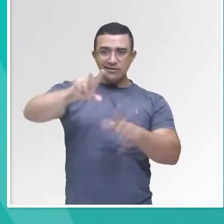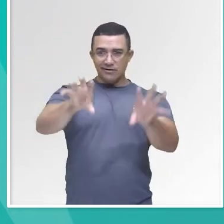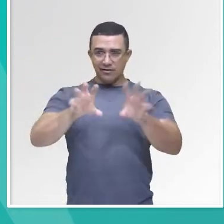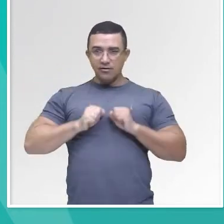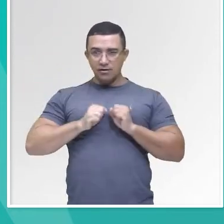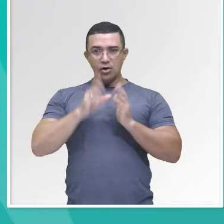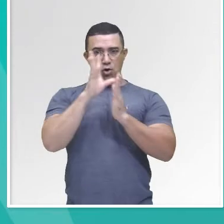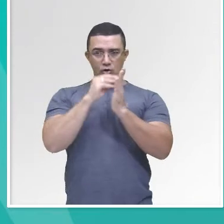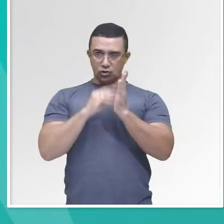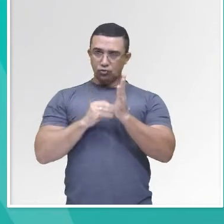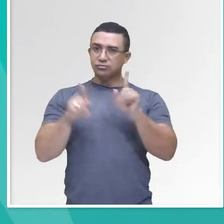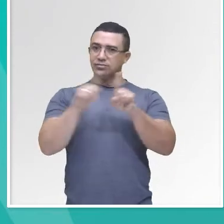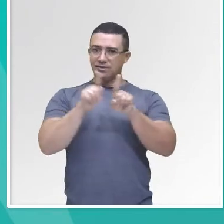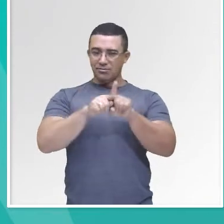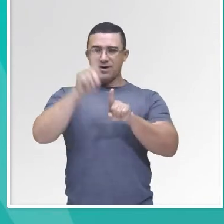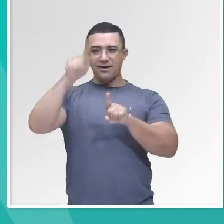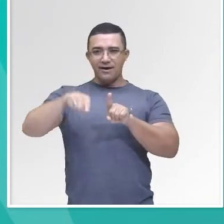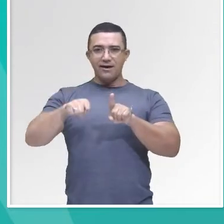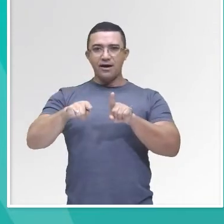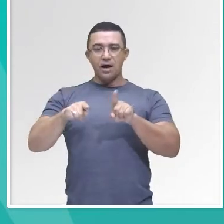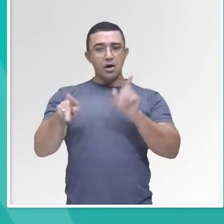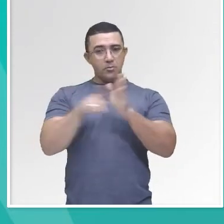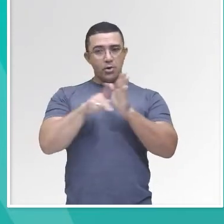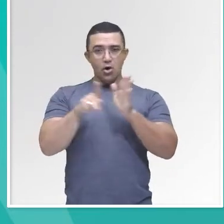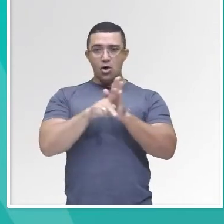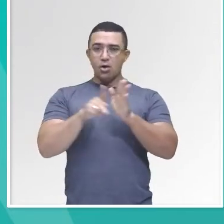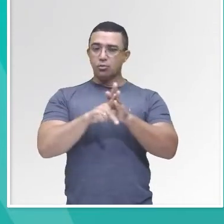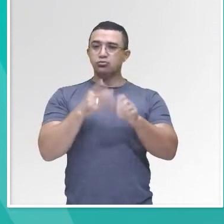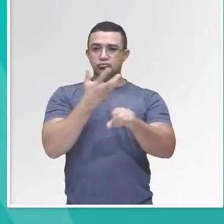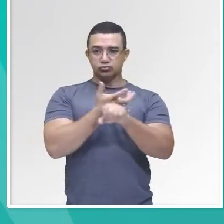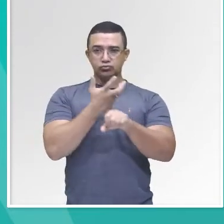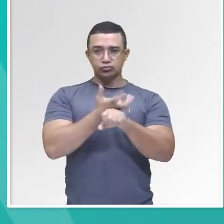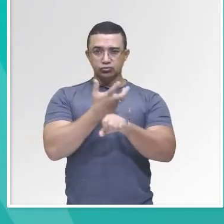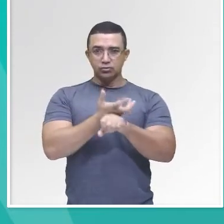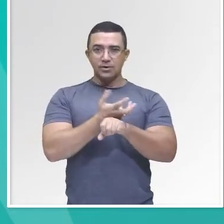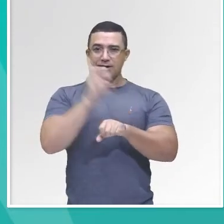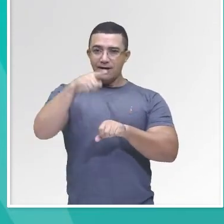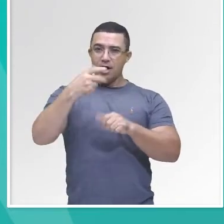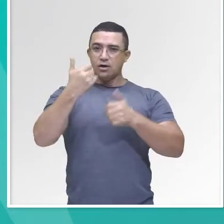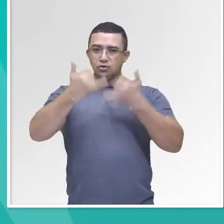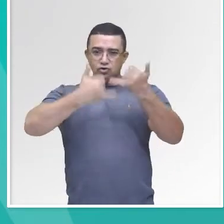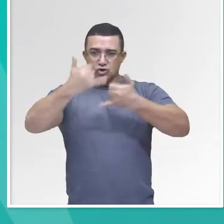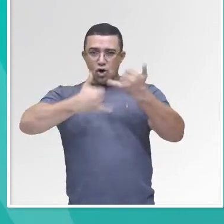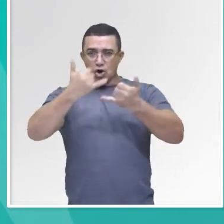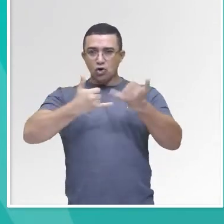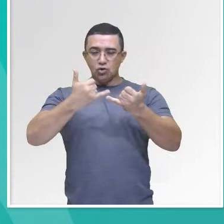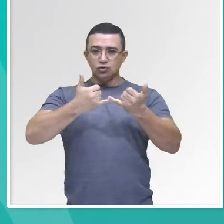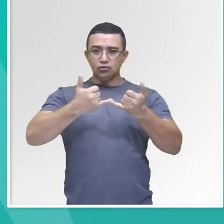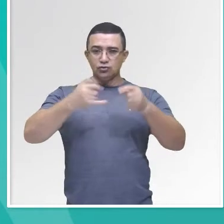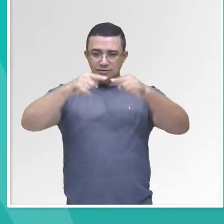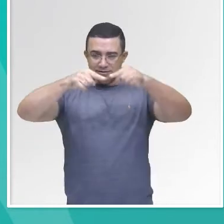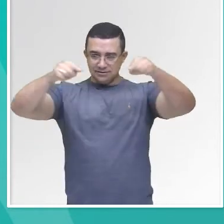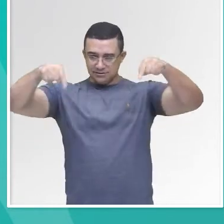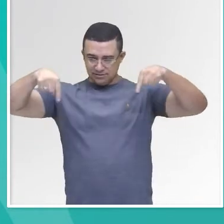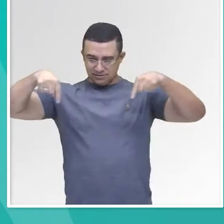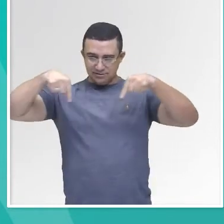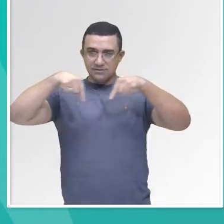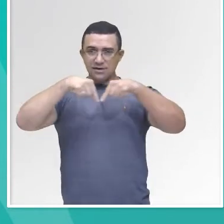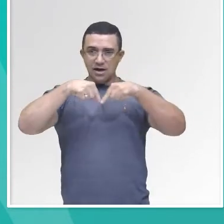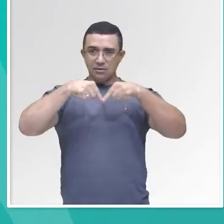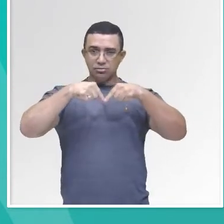que também faz parte, né, do nosso componente, que são jogos de tabuleiro. Então, vamos rever